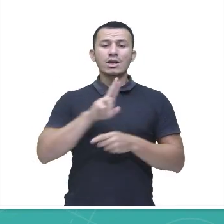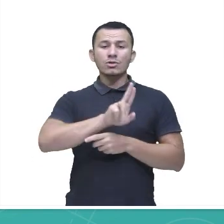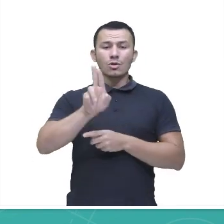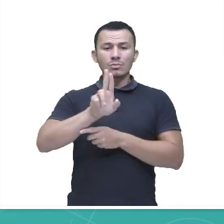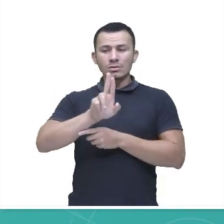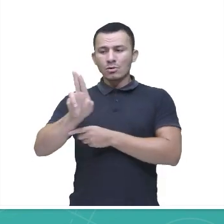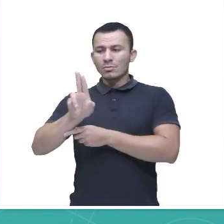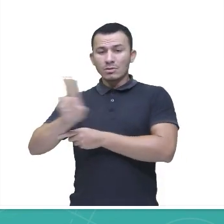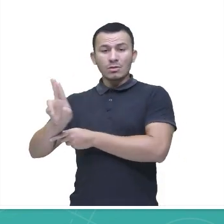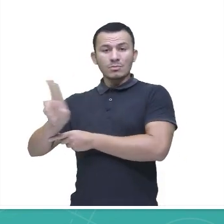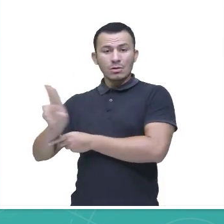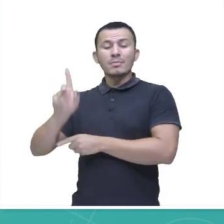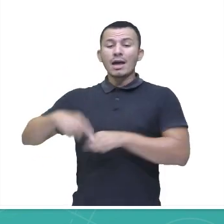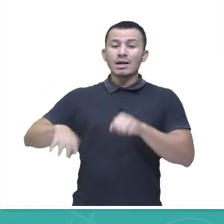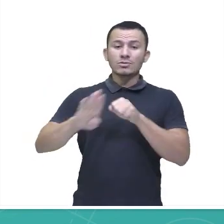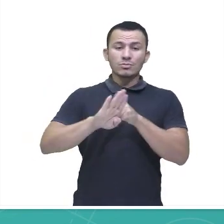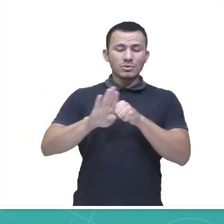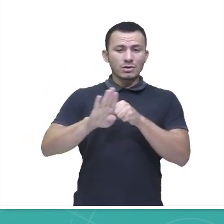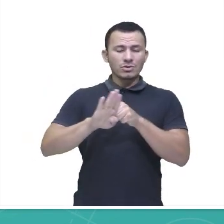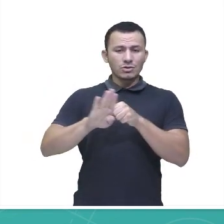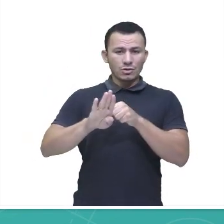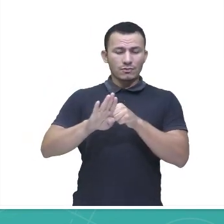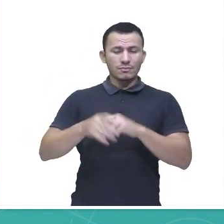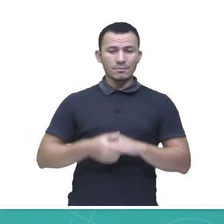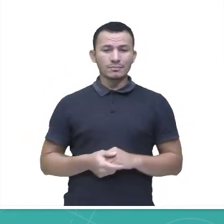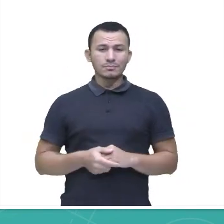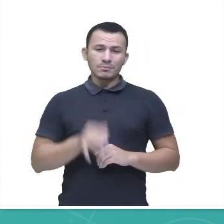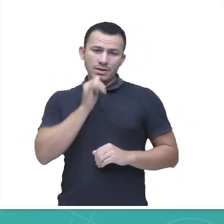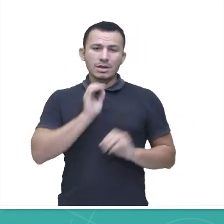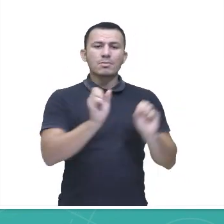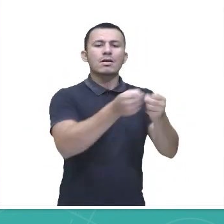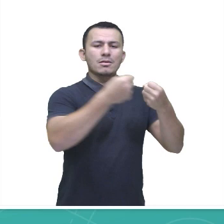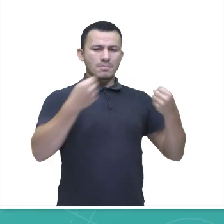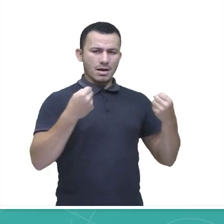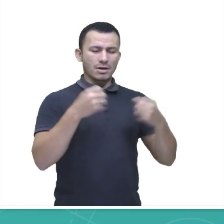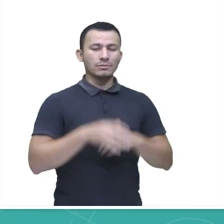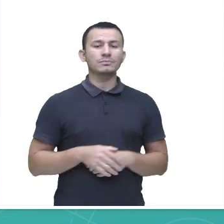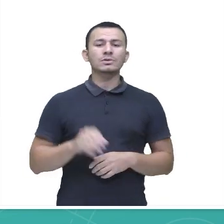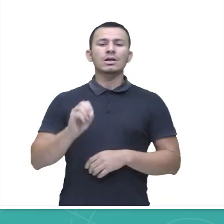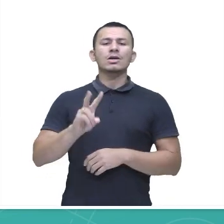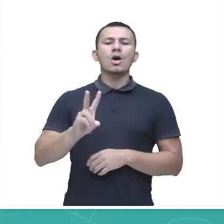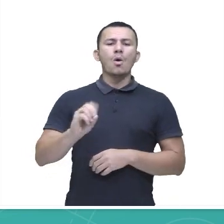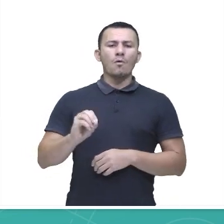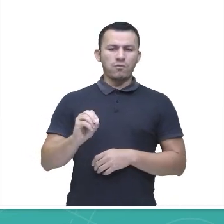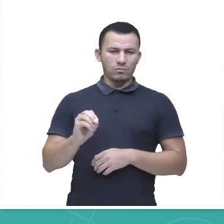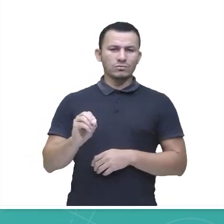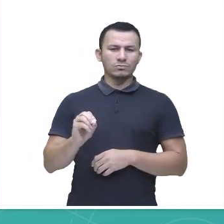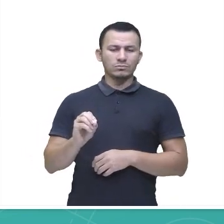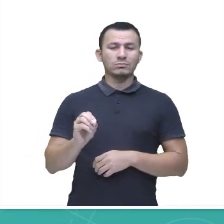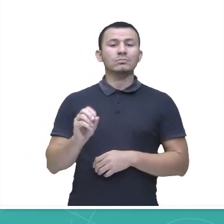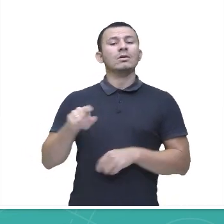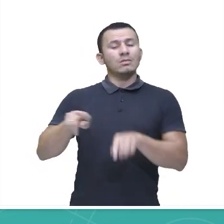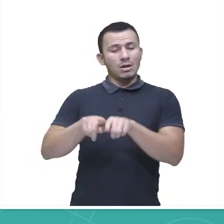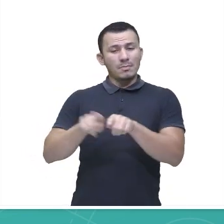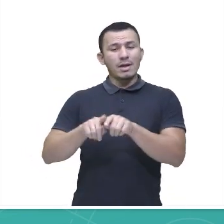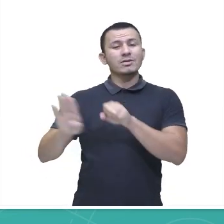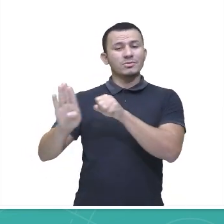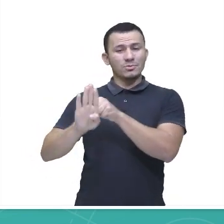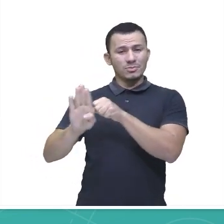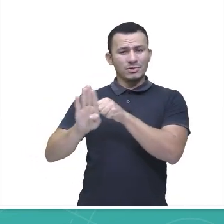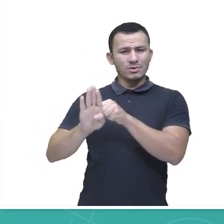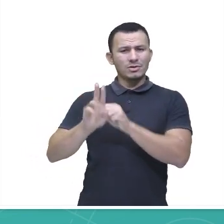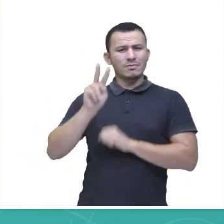determinado ser no mundo real, um determinado objeto, armário. Um ovo, olha aí, outro substantivo. Tudo que está destacado